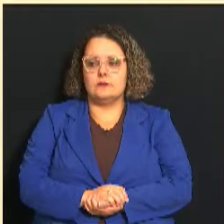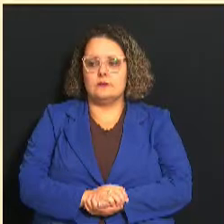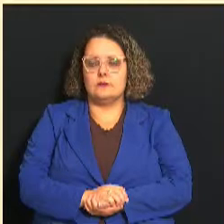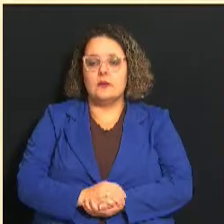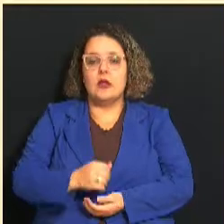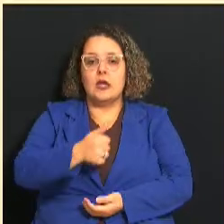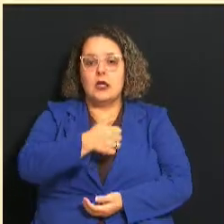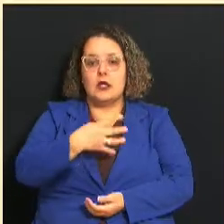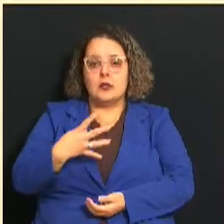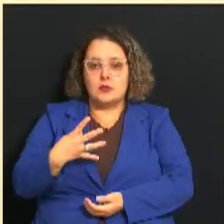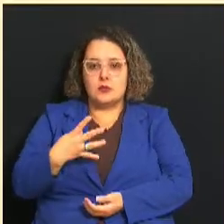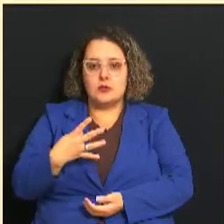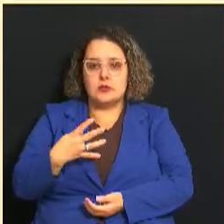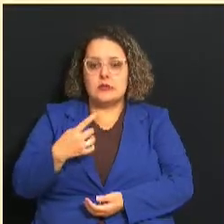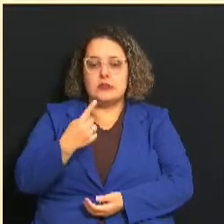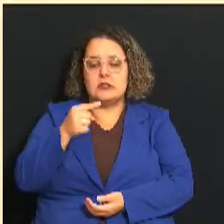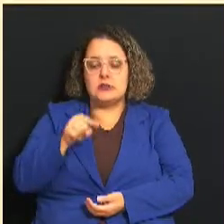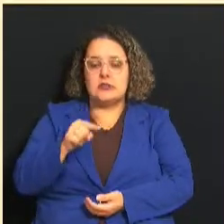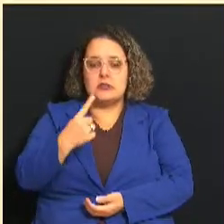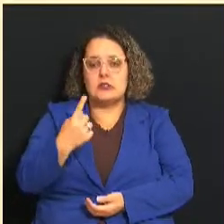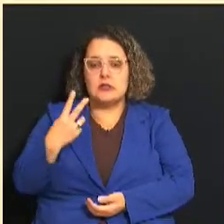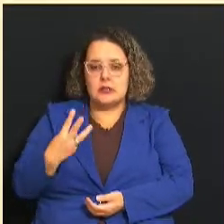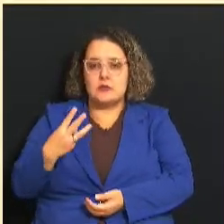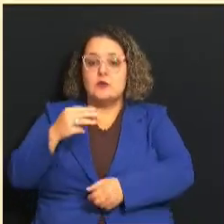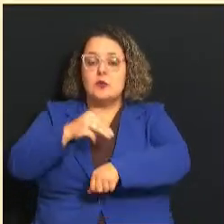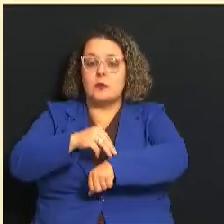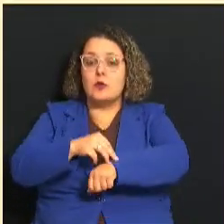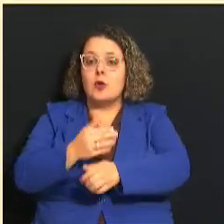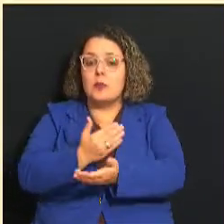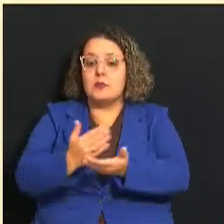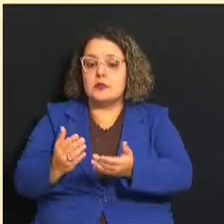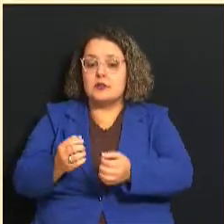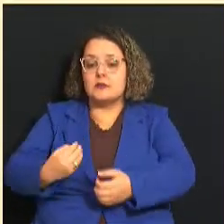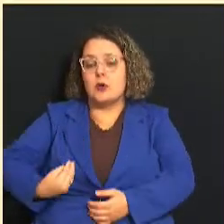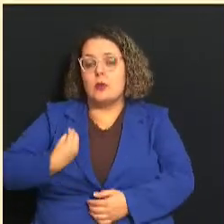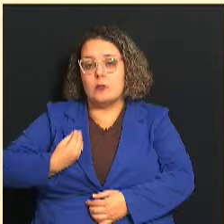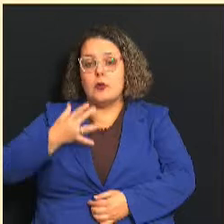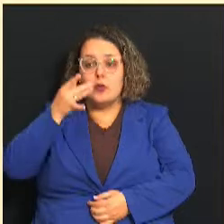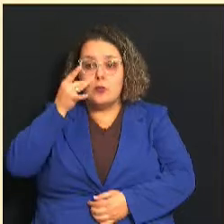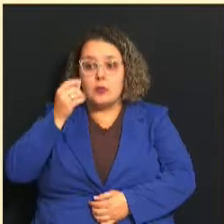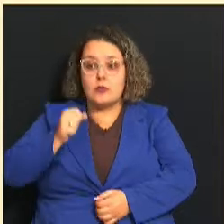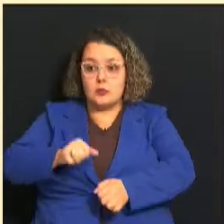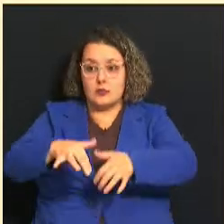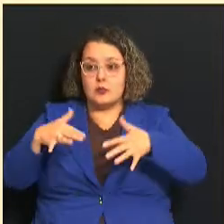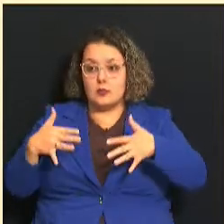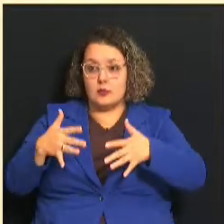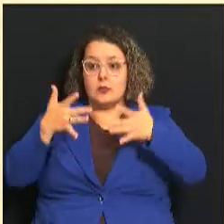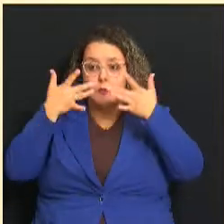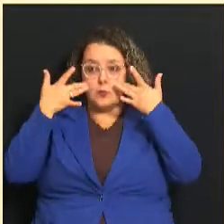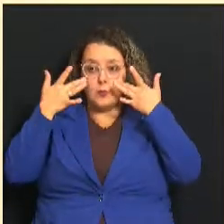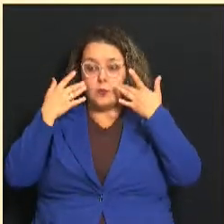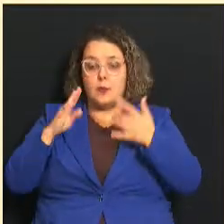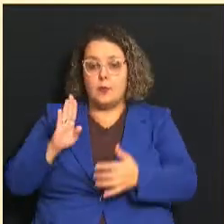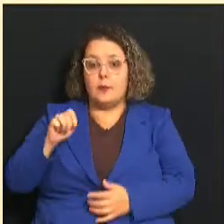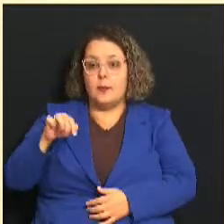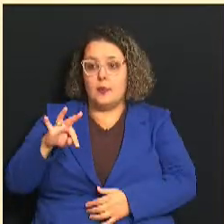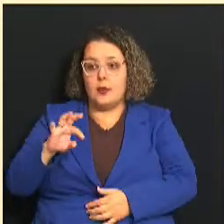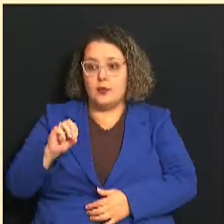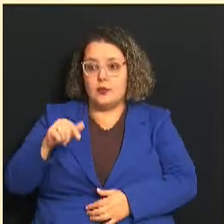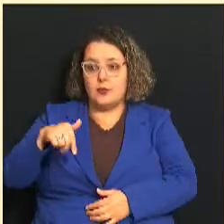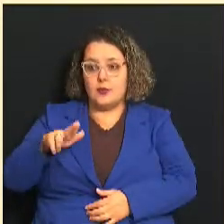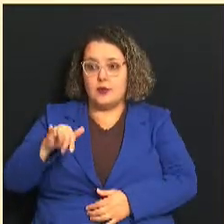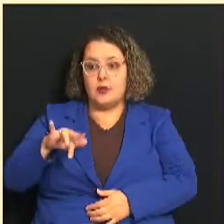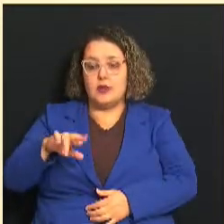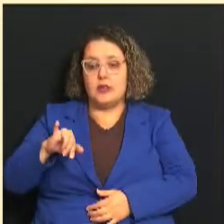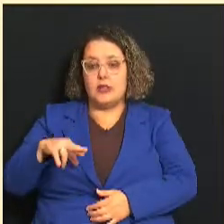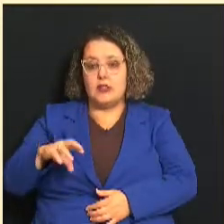Vamos começar mais uma transmissão ao vivo aqui na TV Câmara Campinas, direto do Teatro Bento Quirino. Dessa vez nós vamos